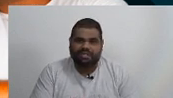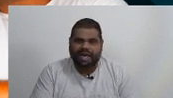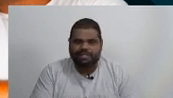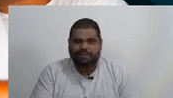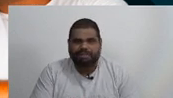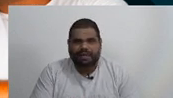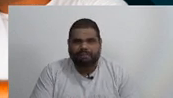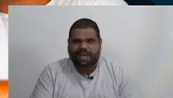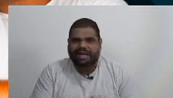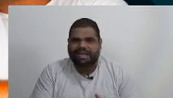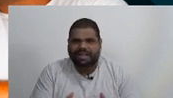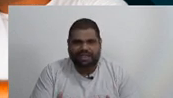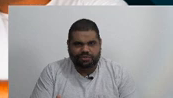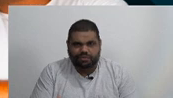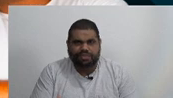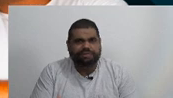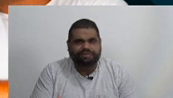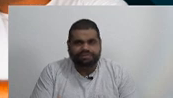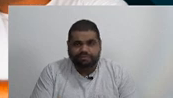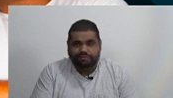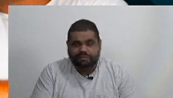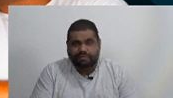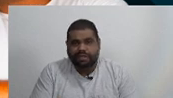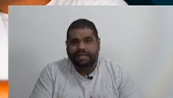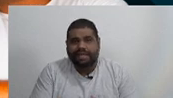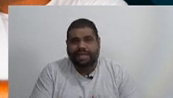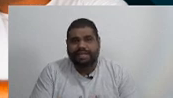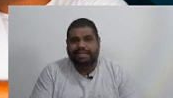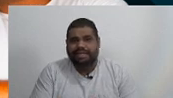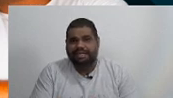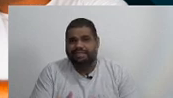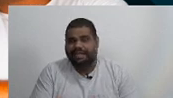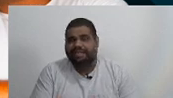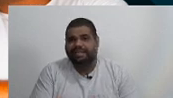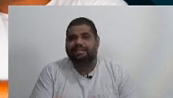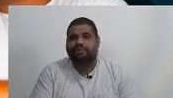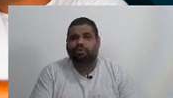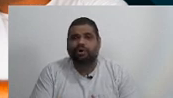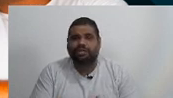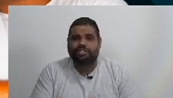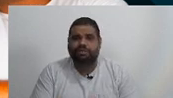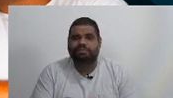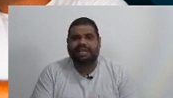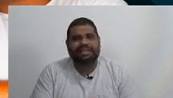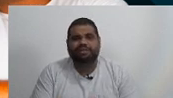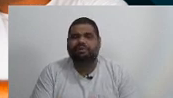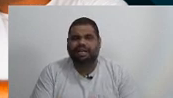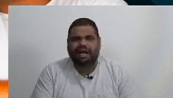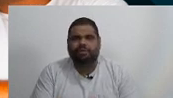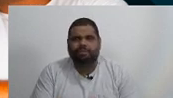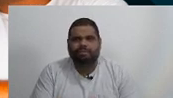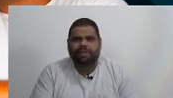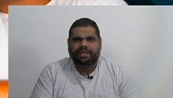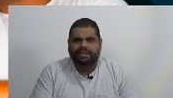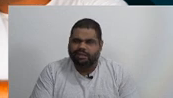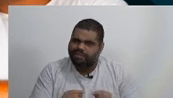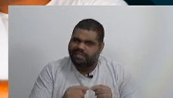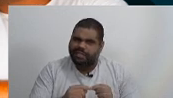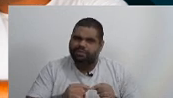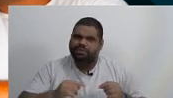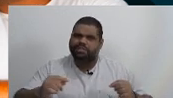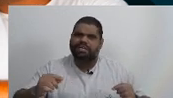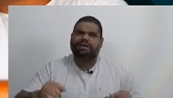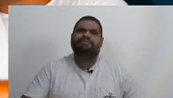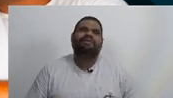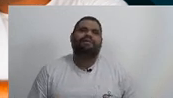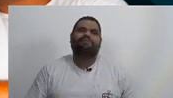redes sociais para a galera resolver. E na terça e na quinta, corrigimos aqui no canal. Então, você